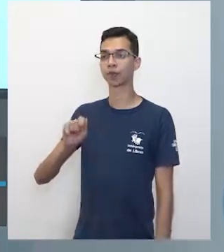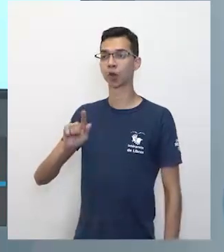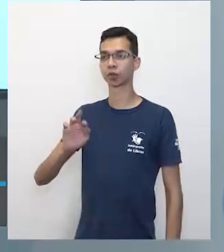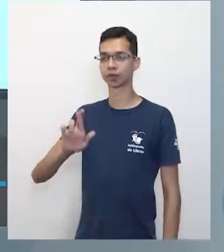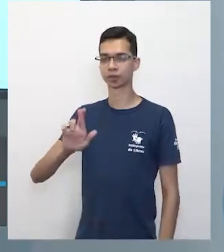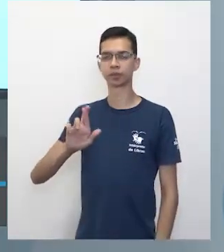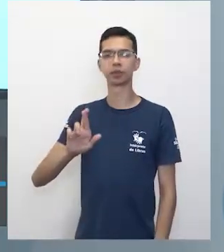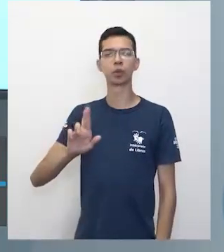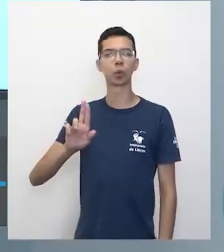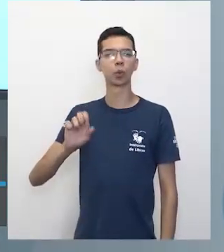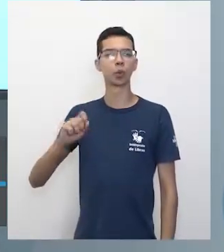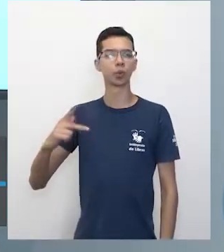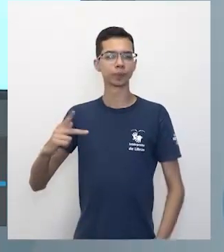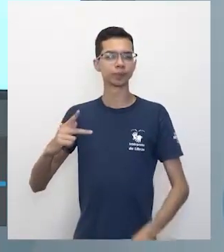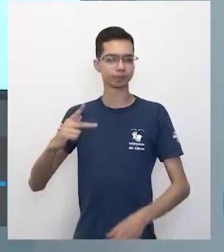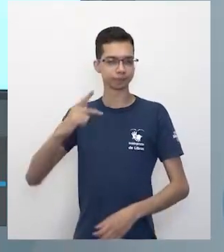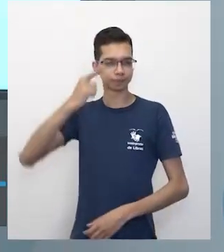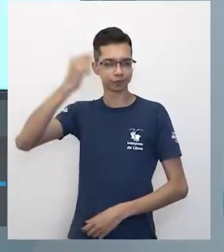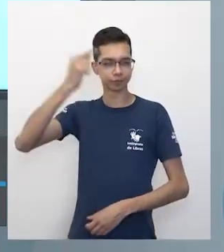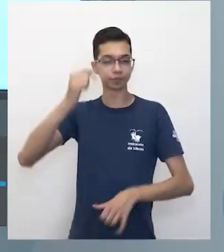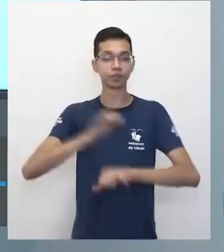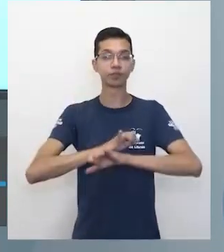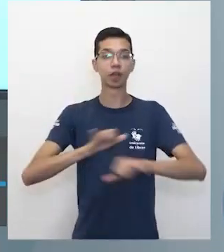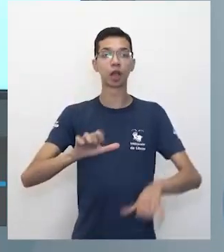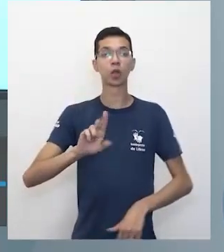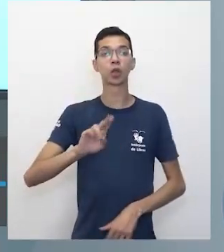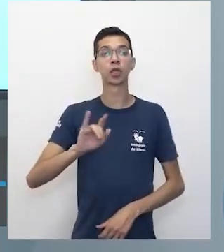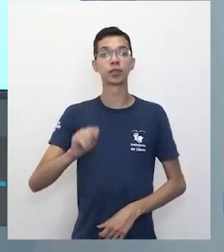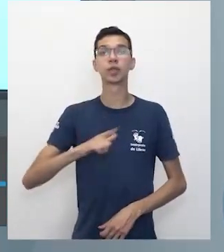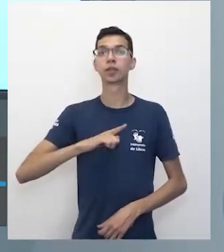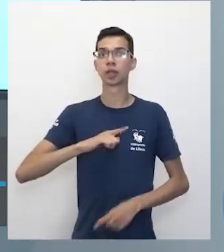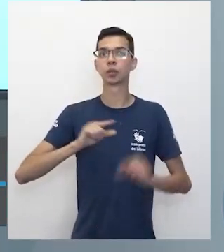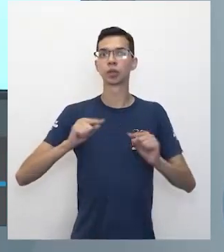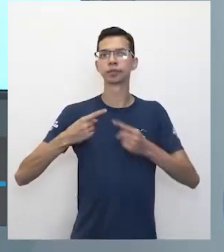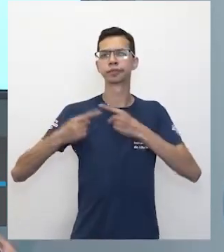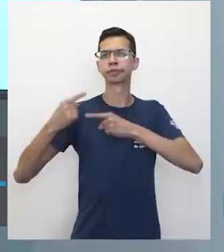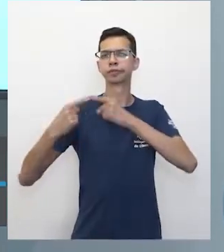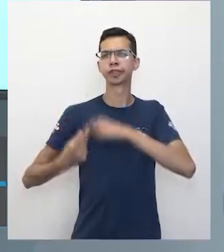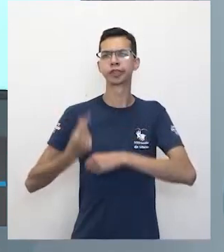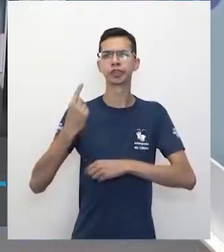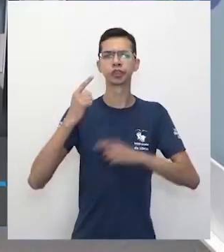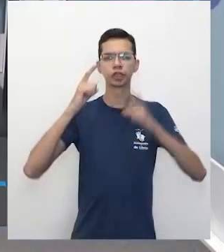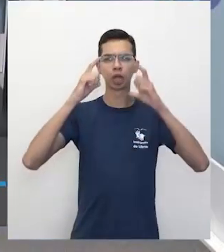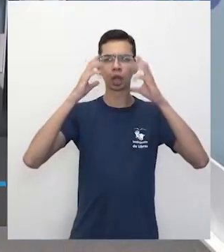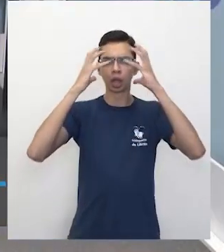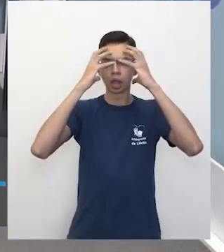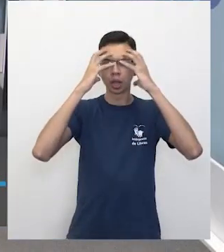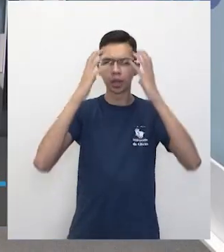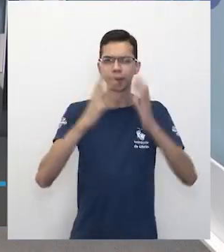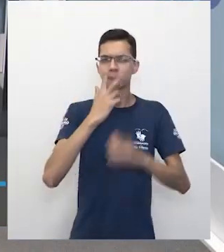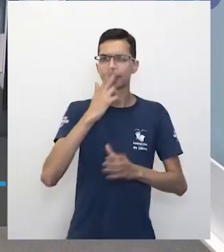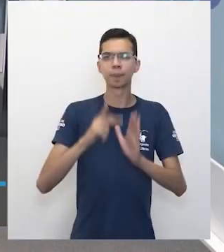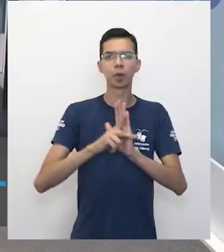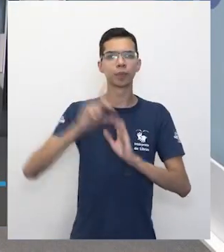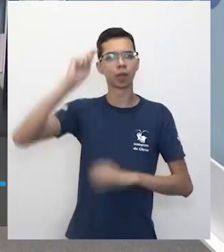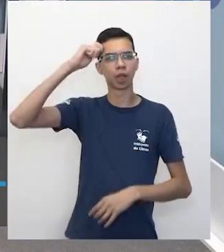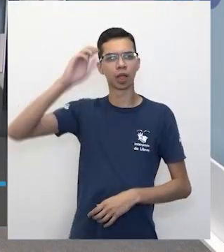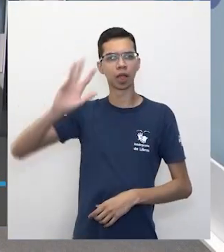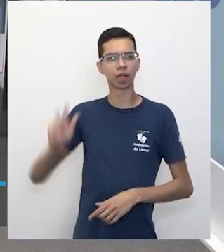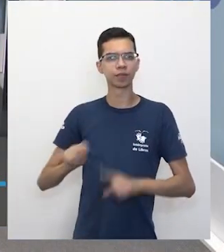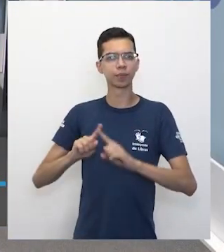ele trouxe da Luzia, que a Luzia ela tinha traços negroides. Então, peraí, ela veio da África, mas como que os africanos chegaram